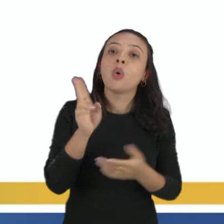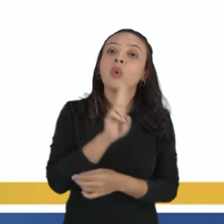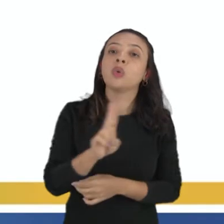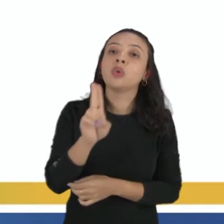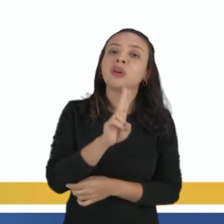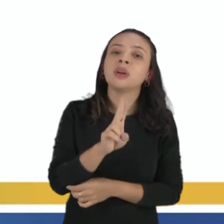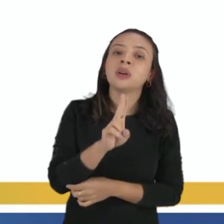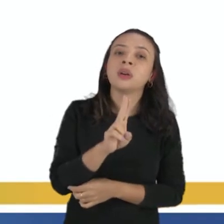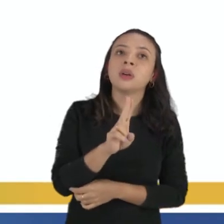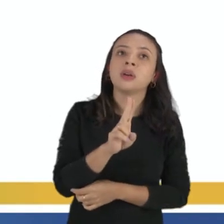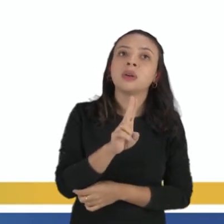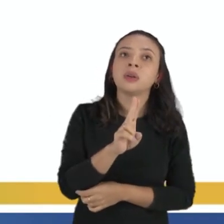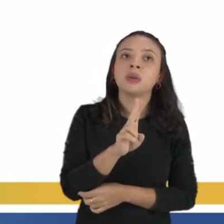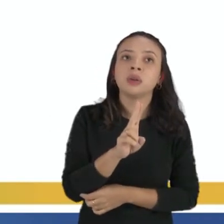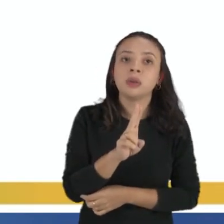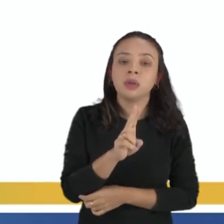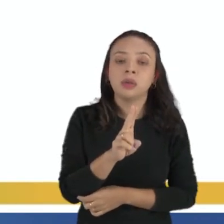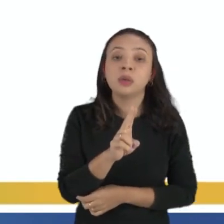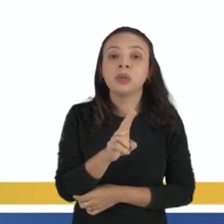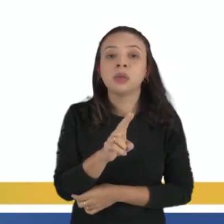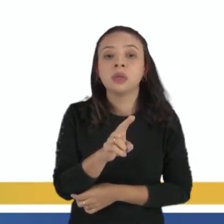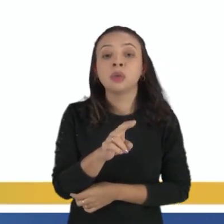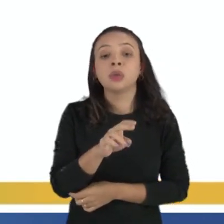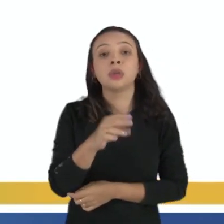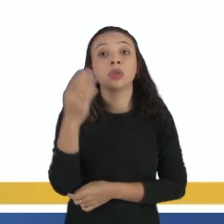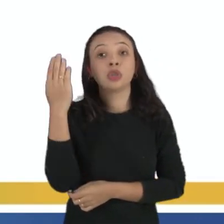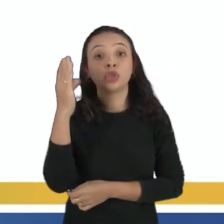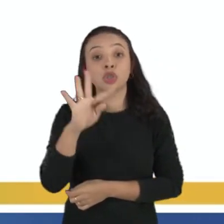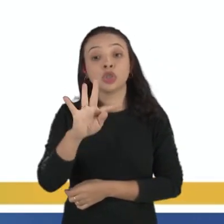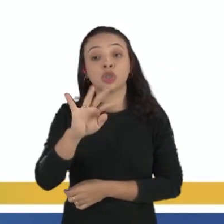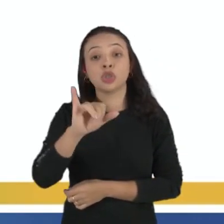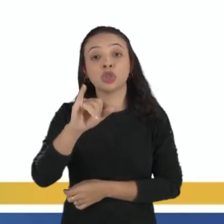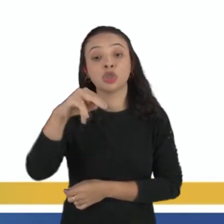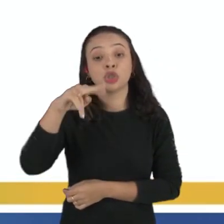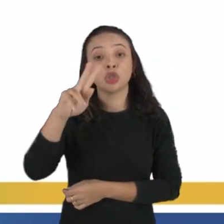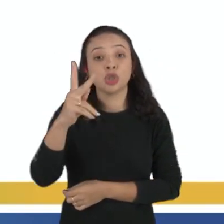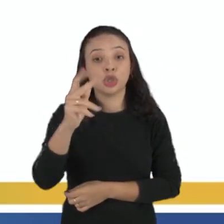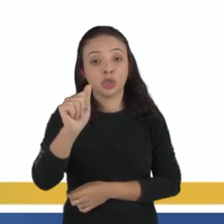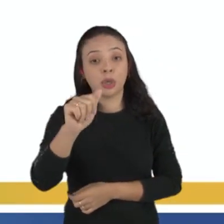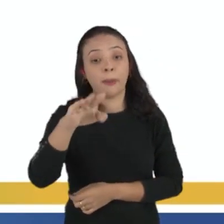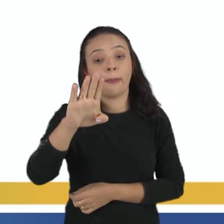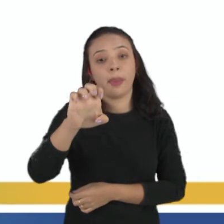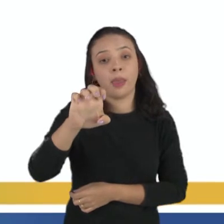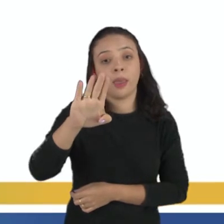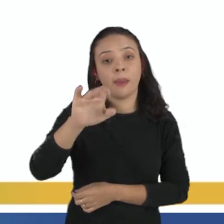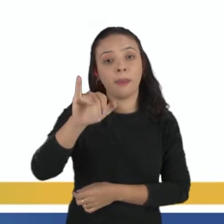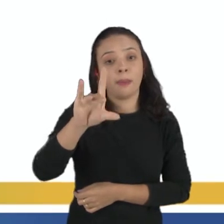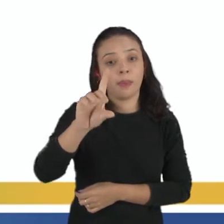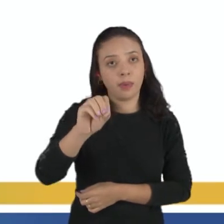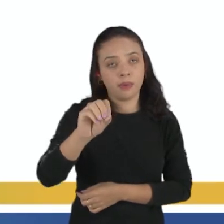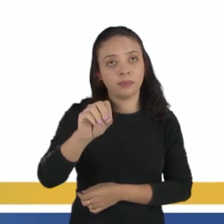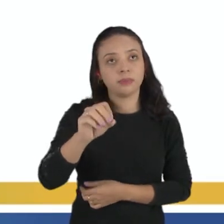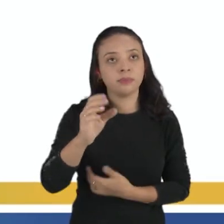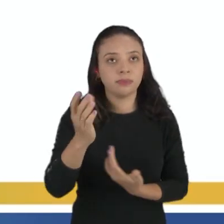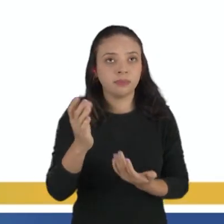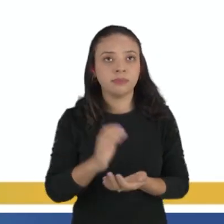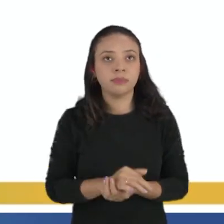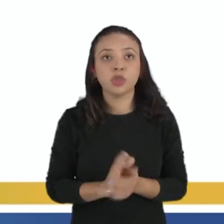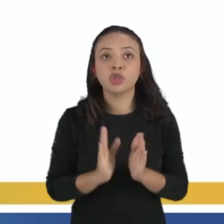lugar de falarmos bebera, falamos tinha bebido. Cheguei em casa, meu irmão